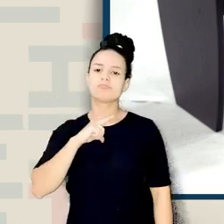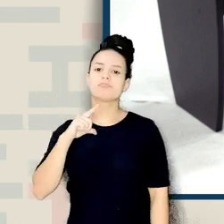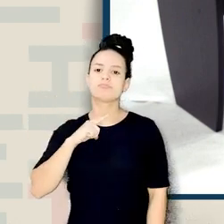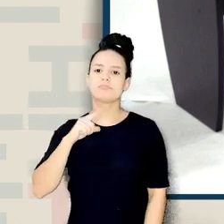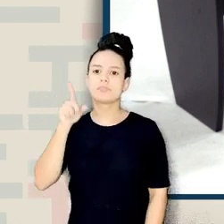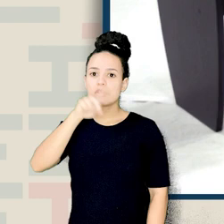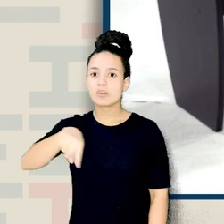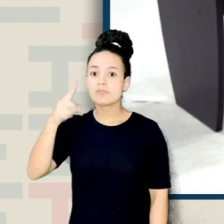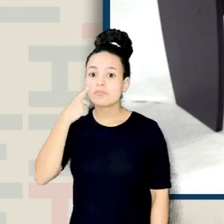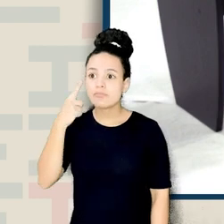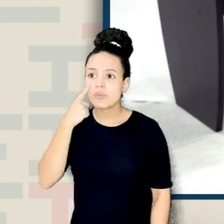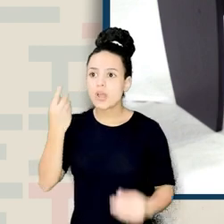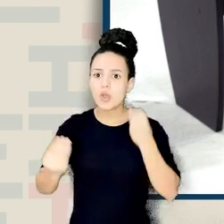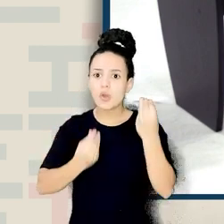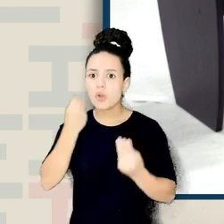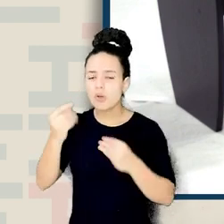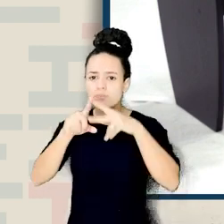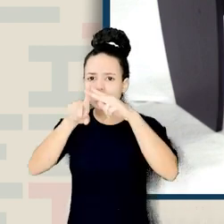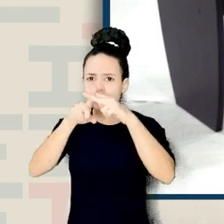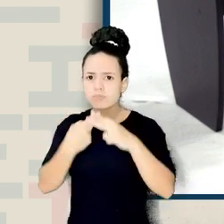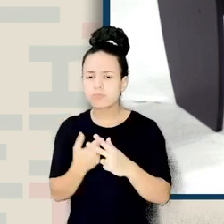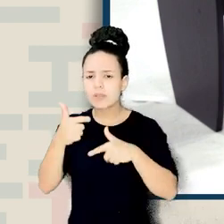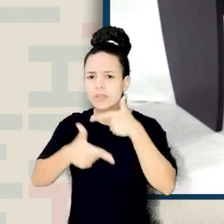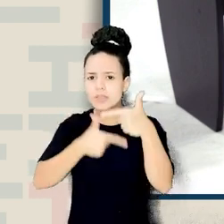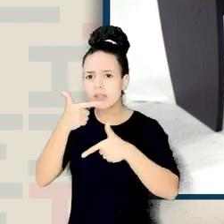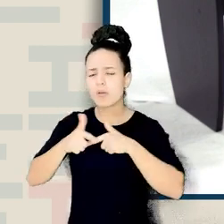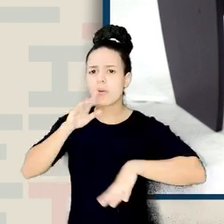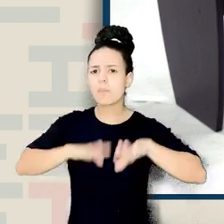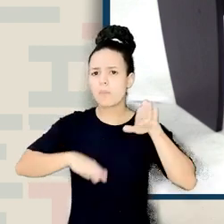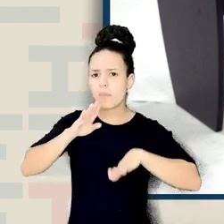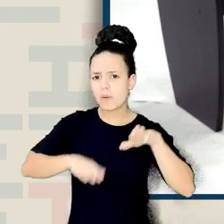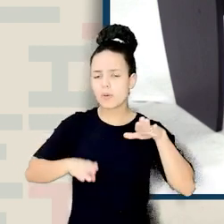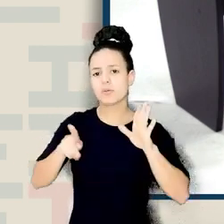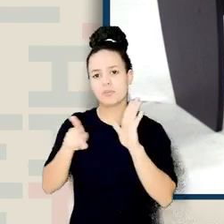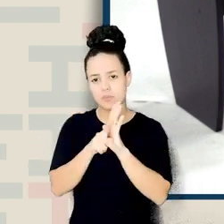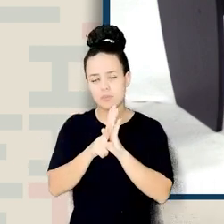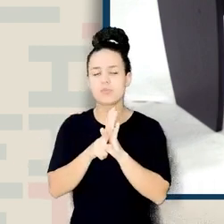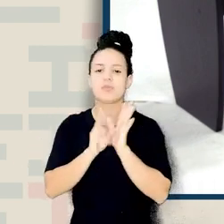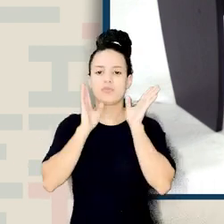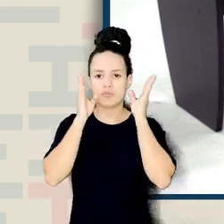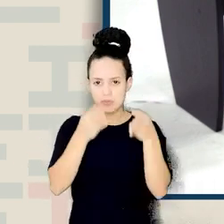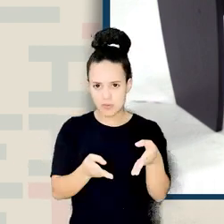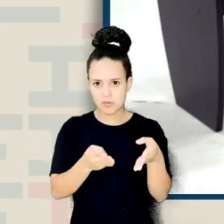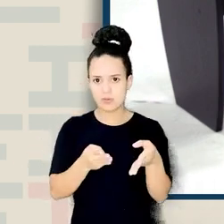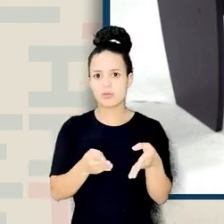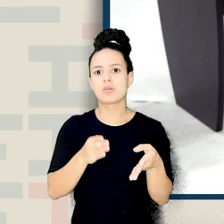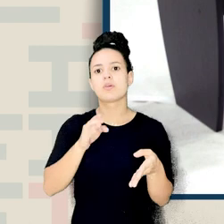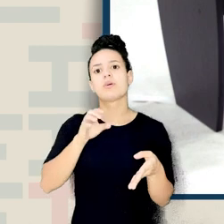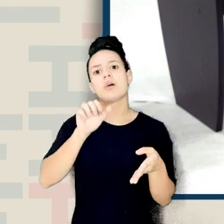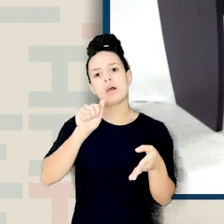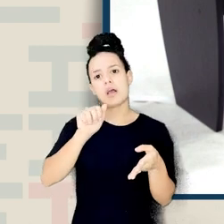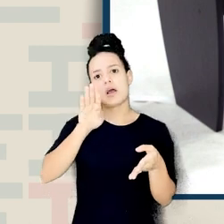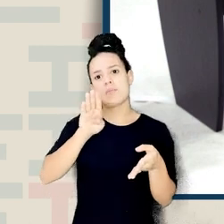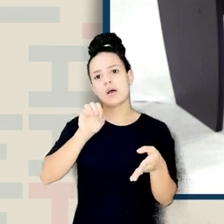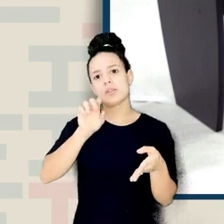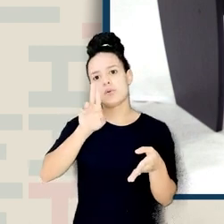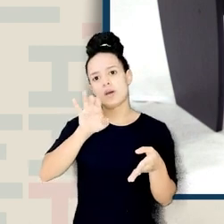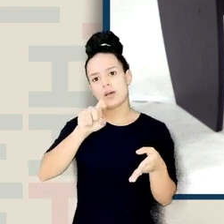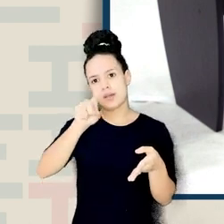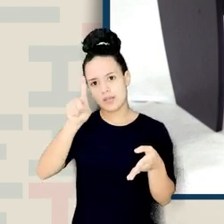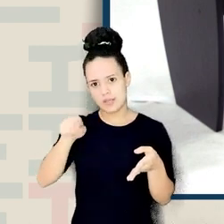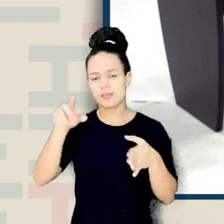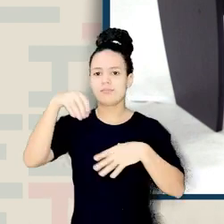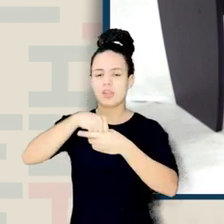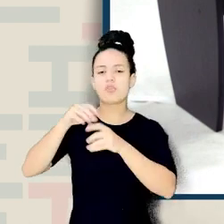ouvir como ficou esse trabalho dos toques, no caso voltado ao baloaiê, nas congadas,